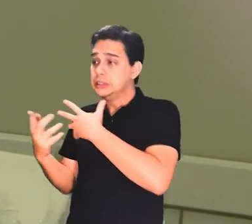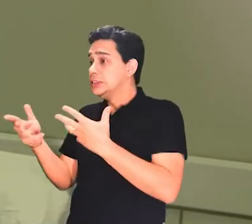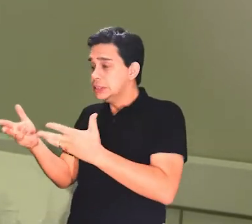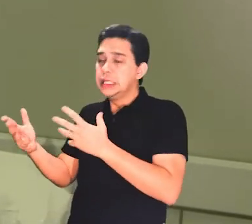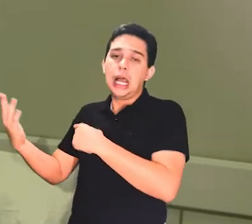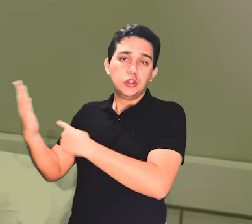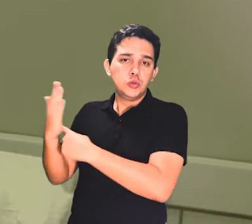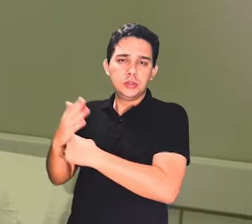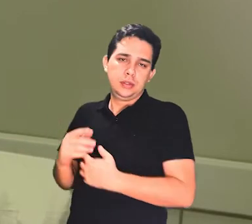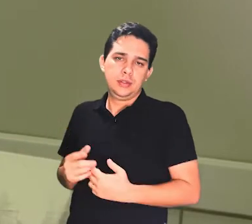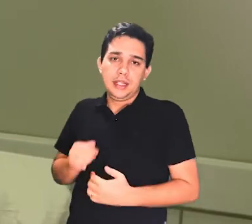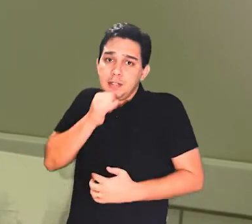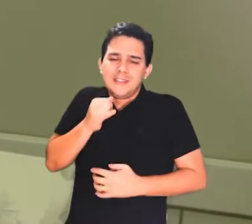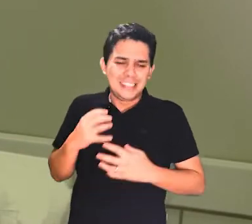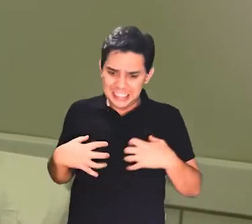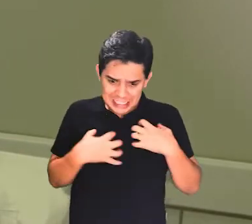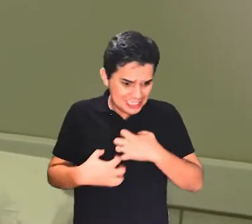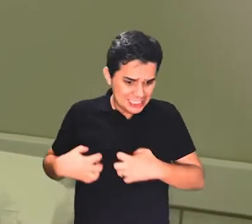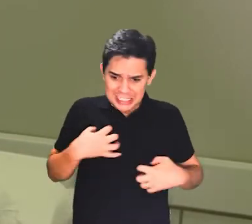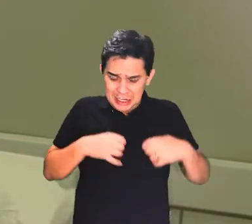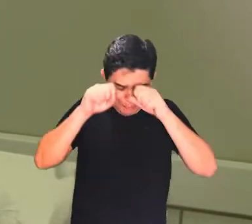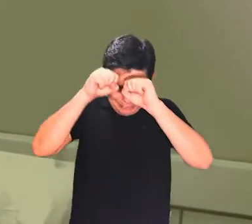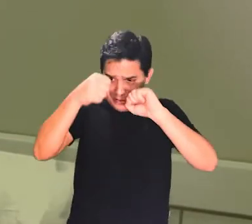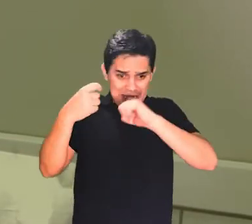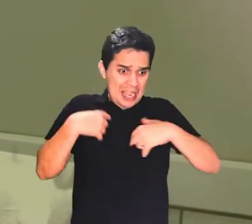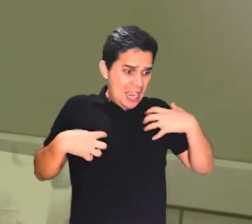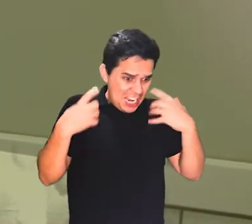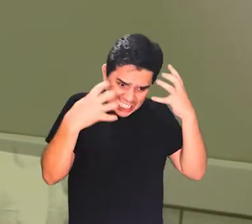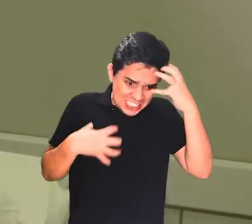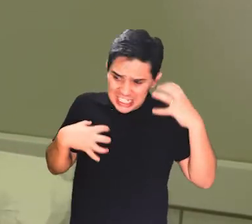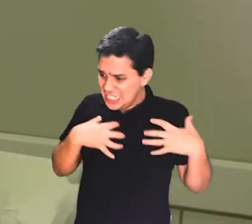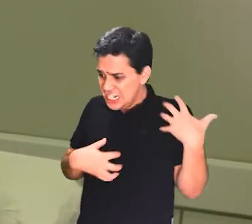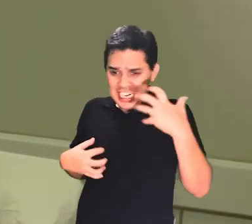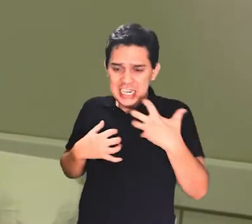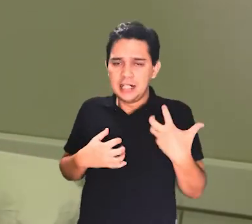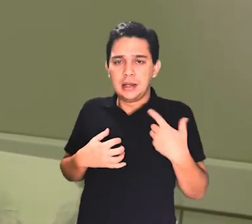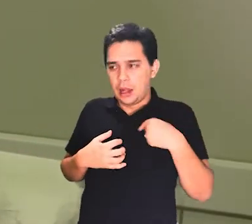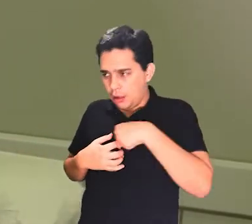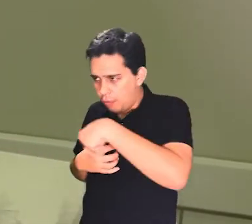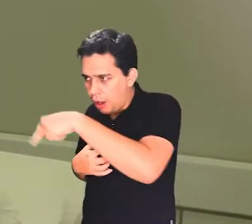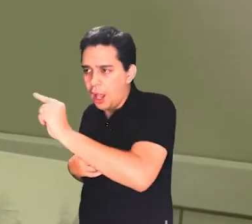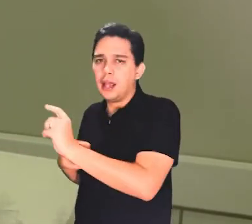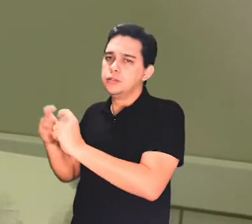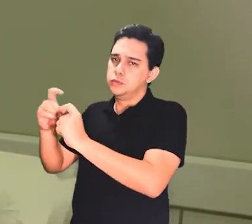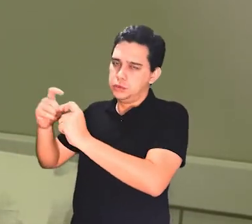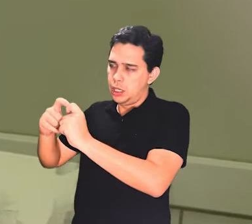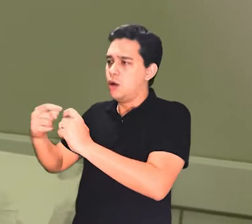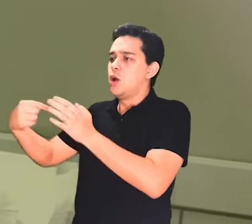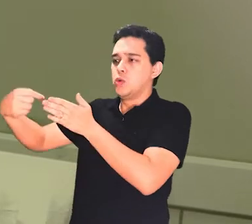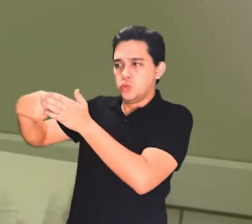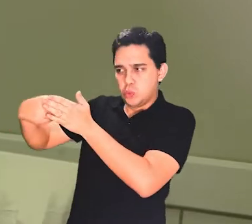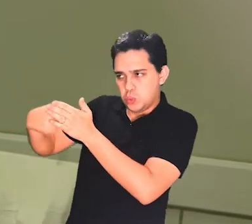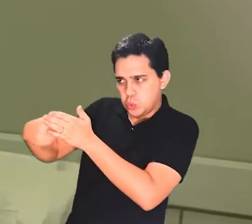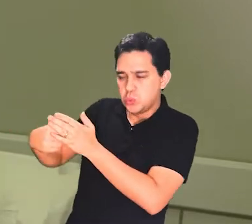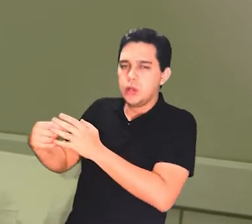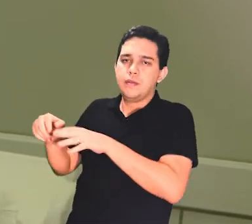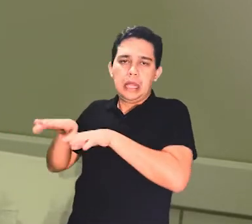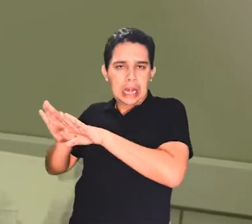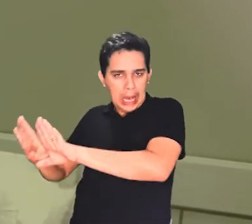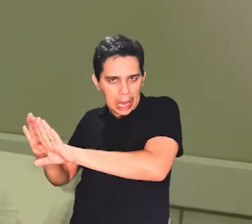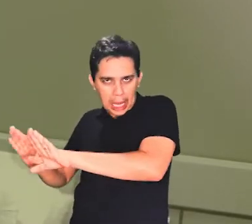crise aguda, né, ela vai ser atendida, vai ser estabilizada, vai ser atendida ali por alguns